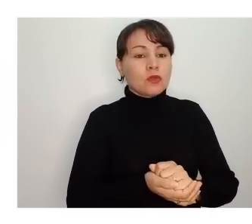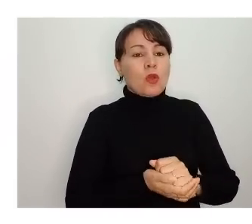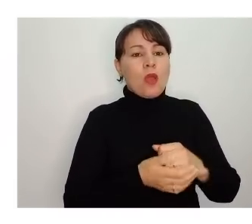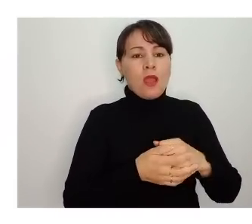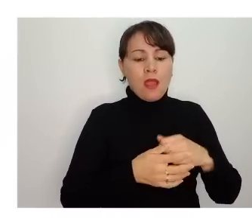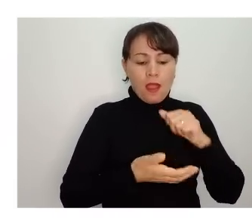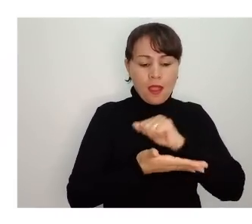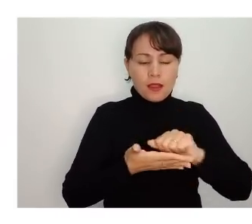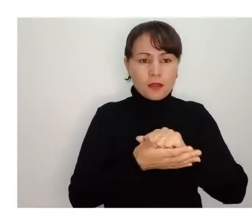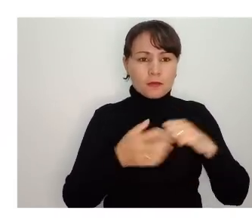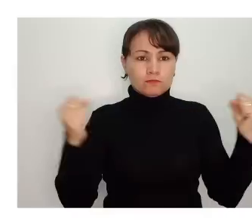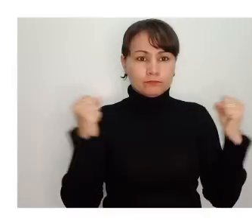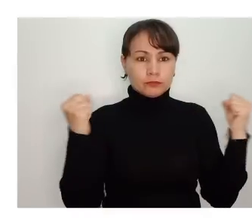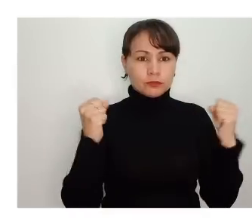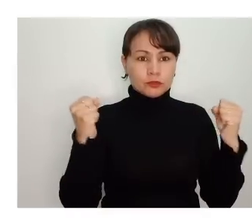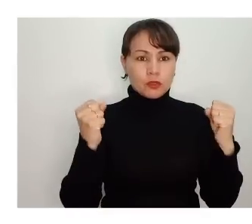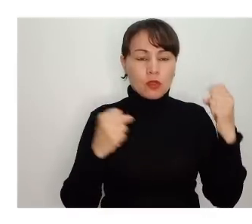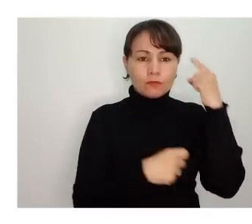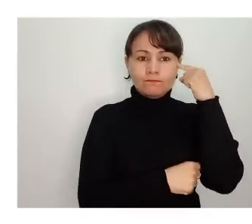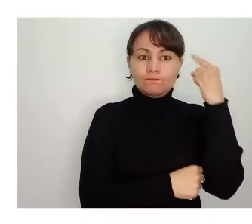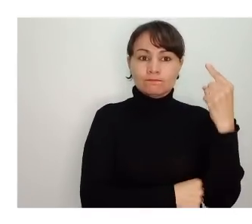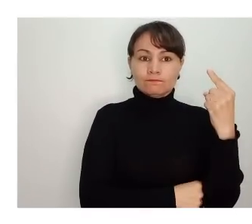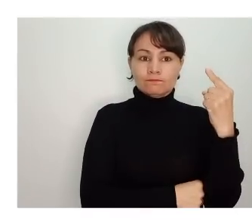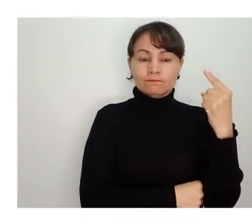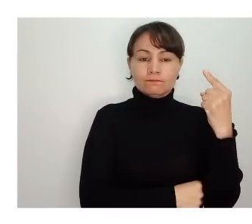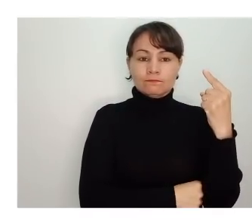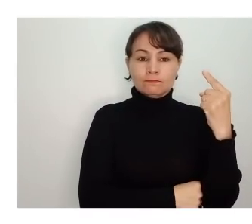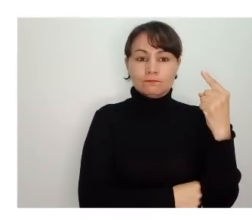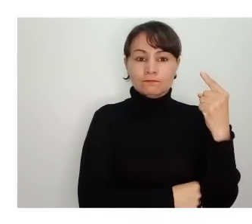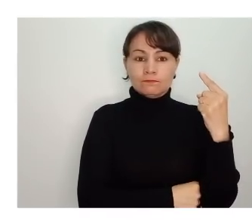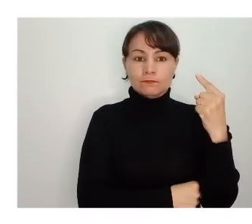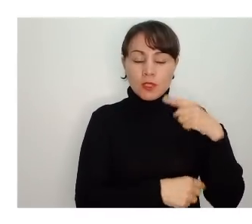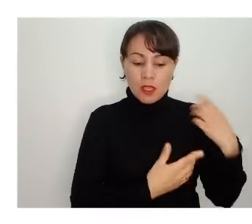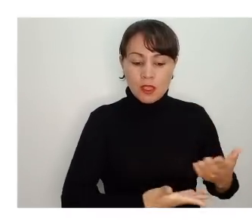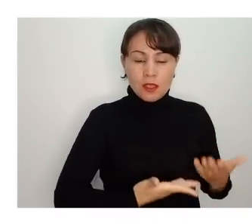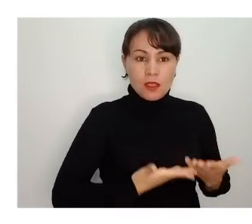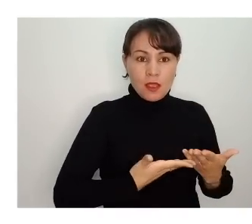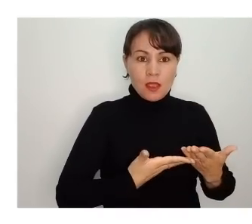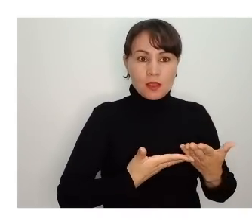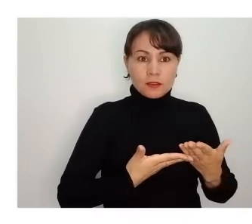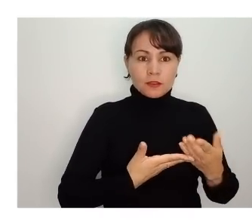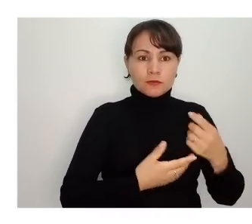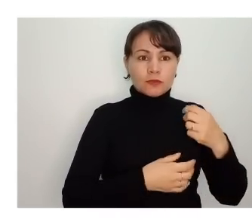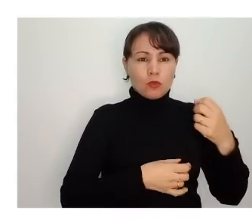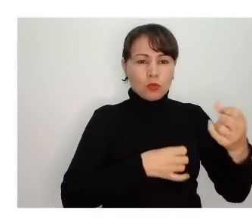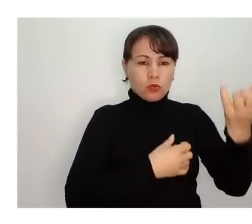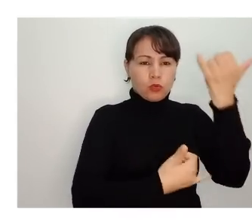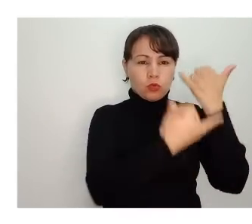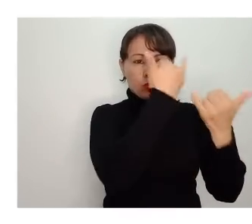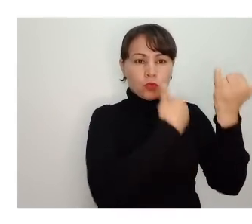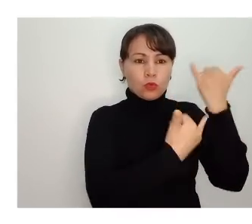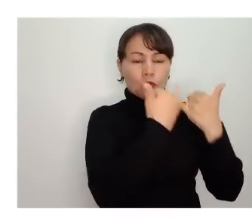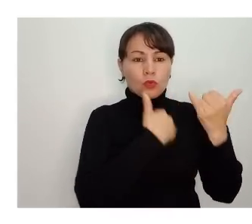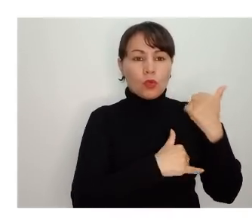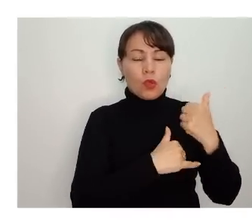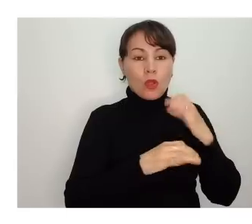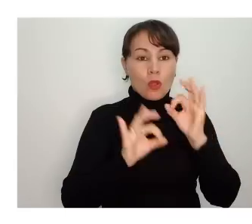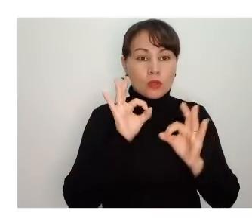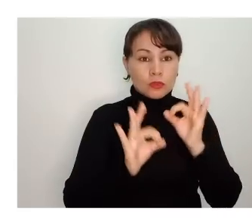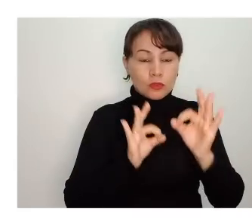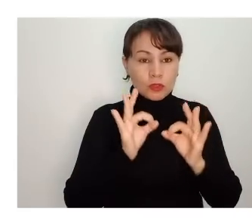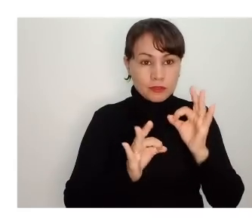áreas motoras. Quando eu estou pensando, eu ativo áreas executivas, áreas que